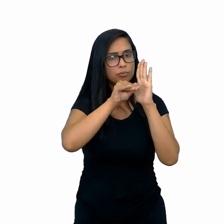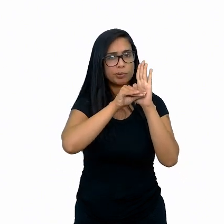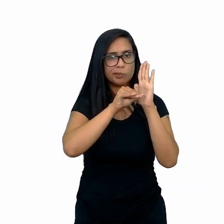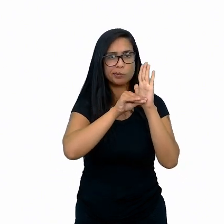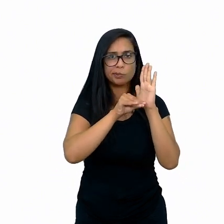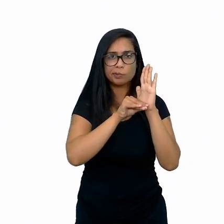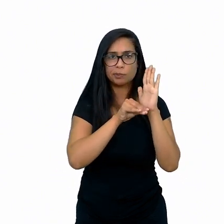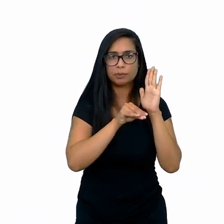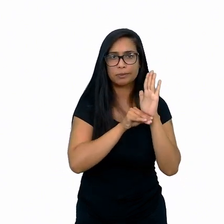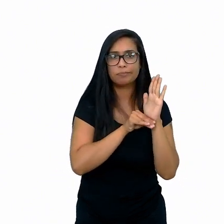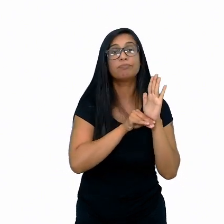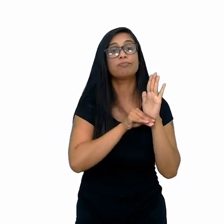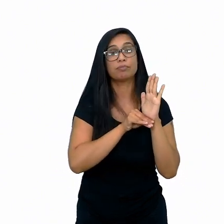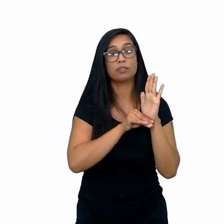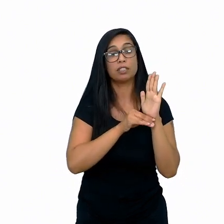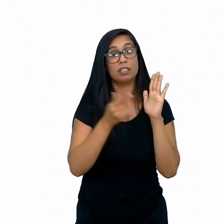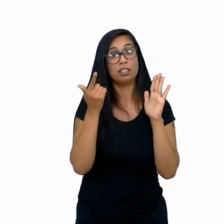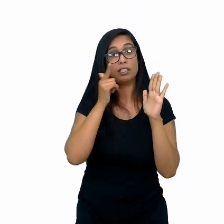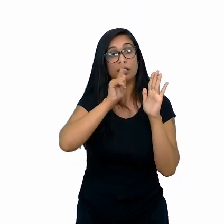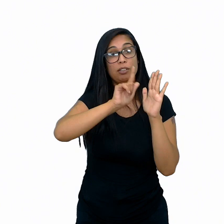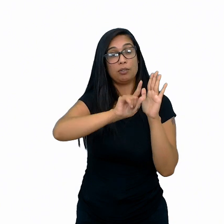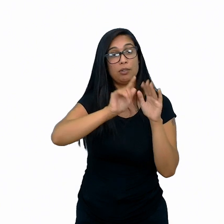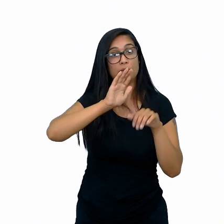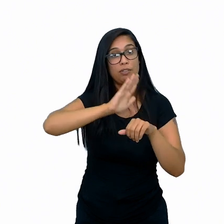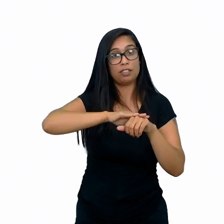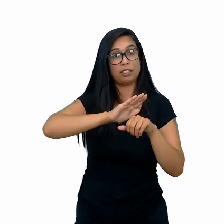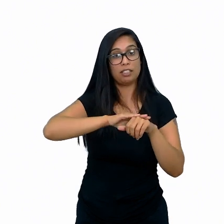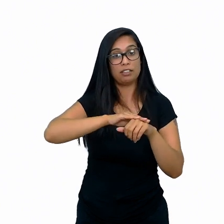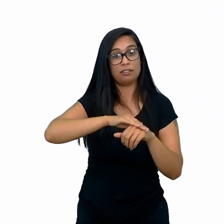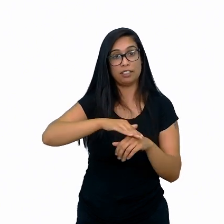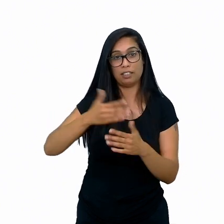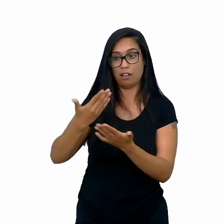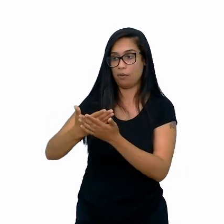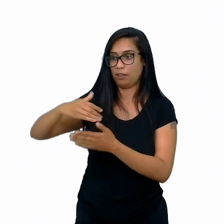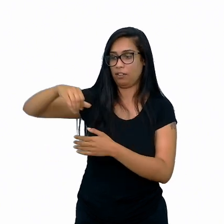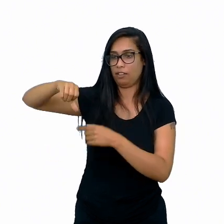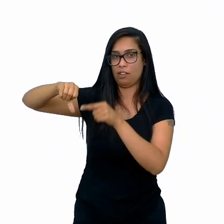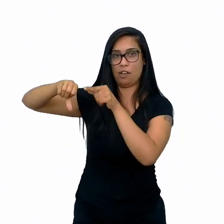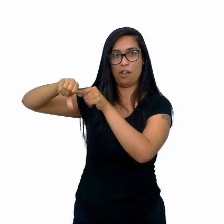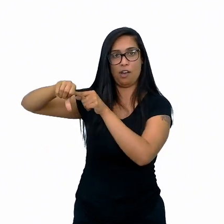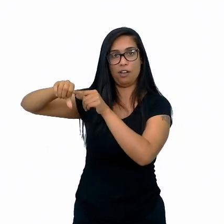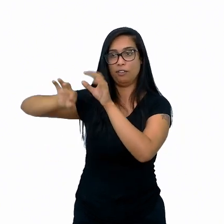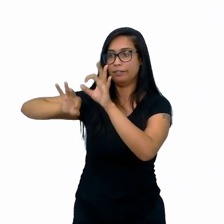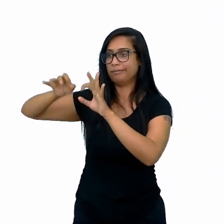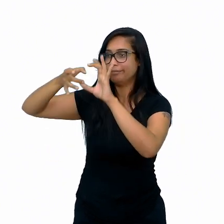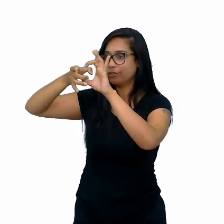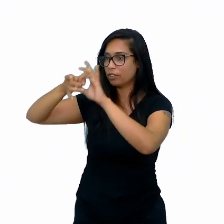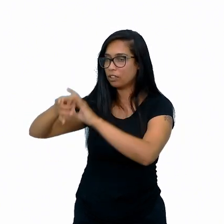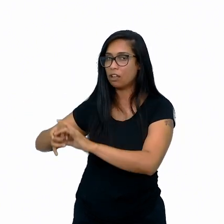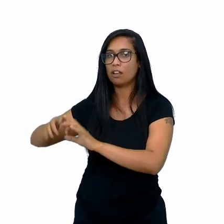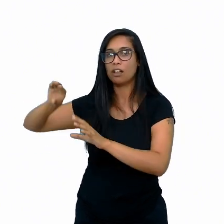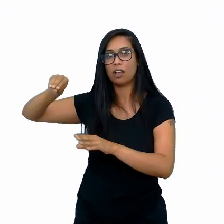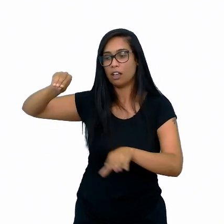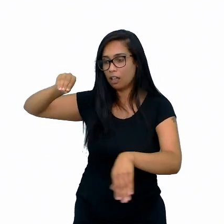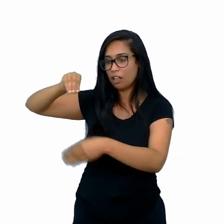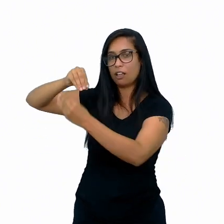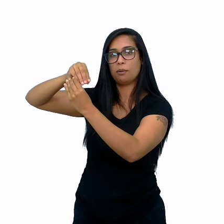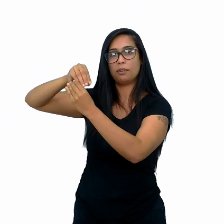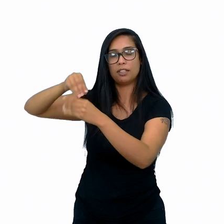será o subsídio para a escrita de um Você Sabia Que? E para um verbete de